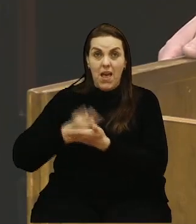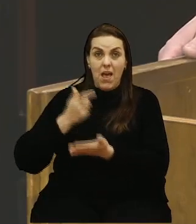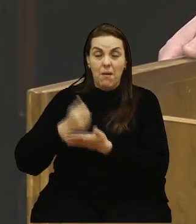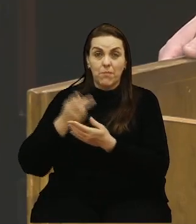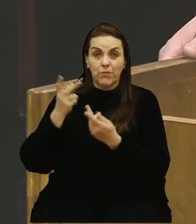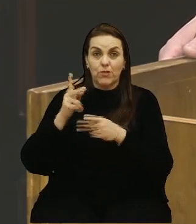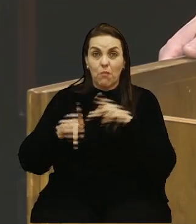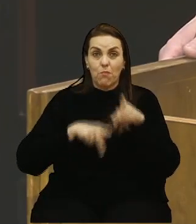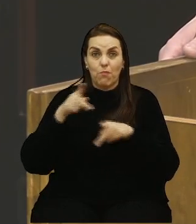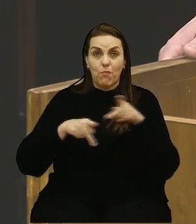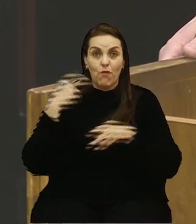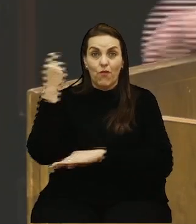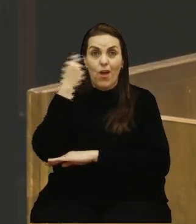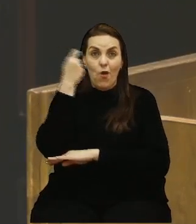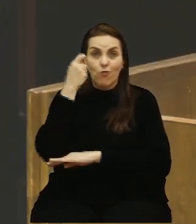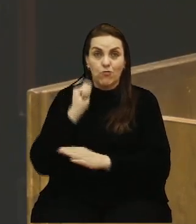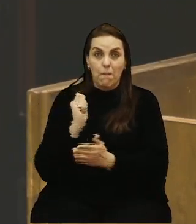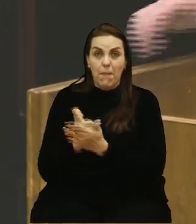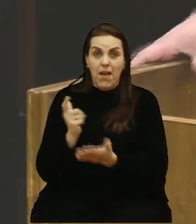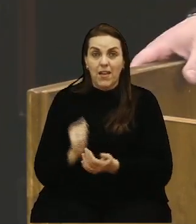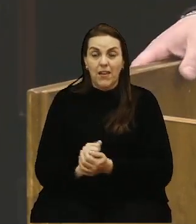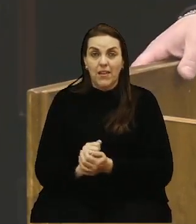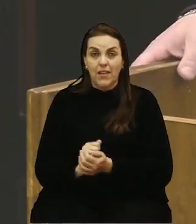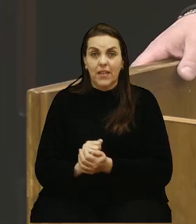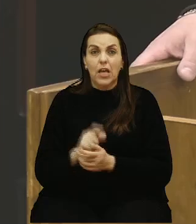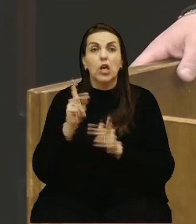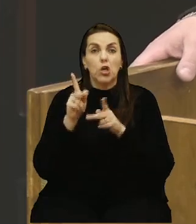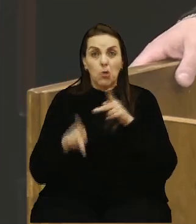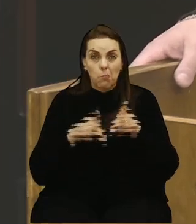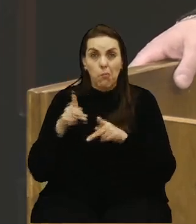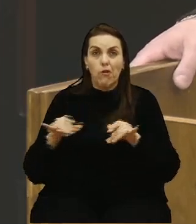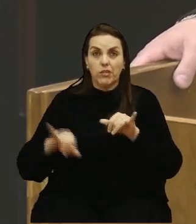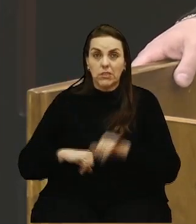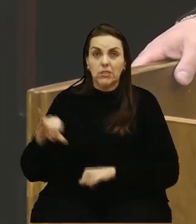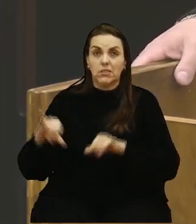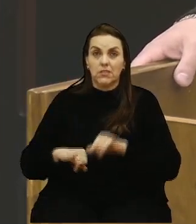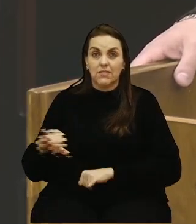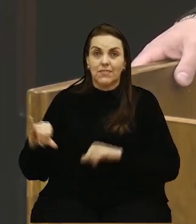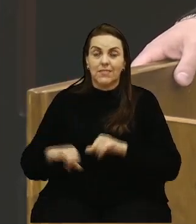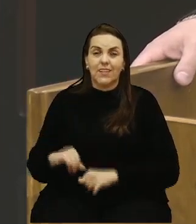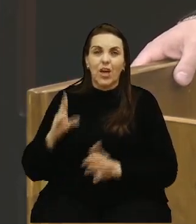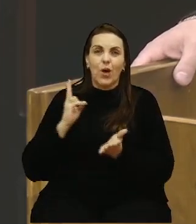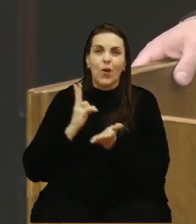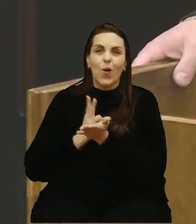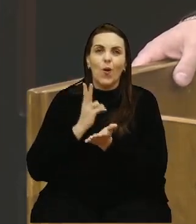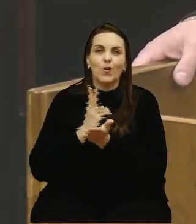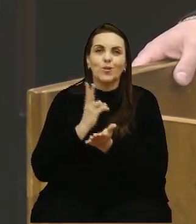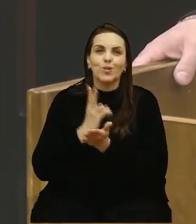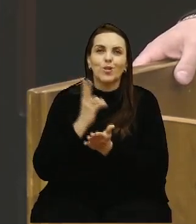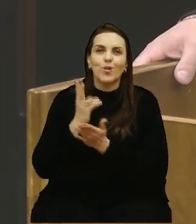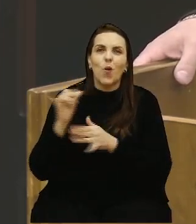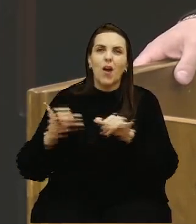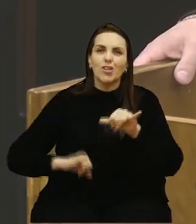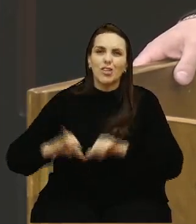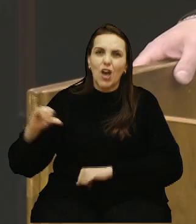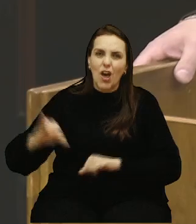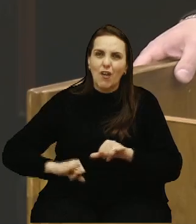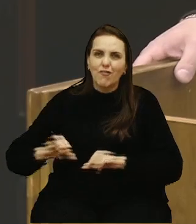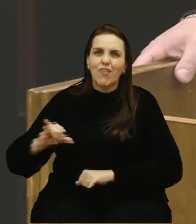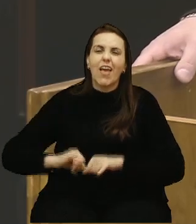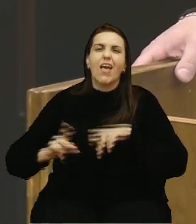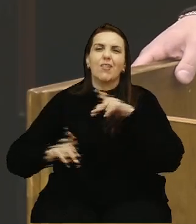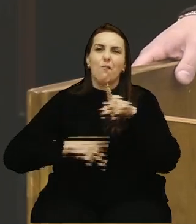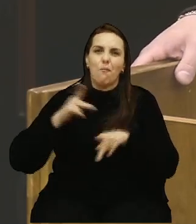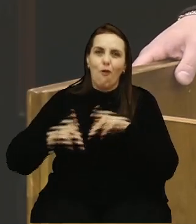gaúcho, e o povo sofrendo. E continua sofrendo o povo, e falo